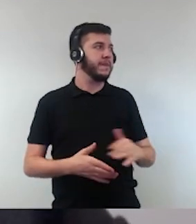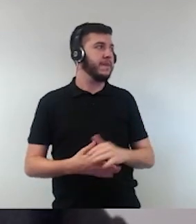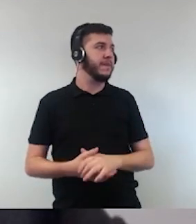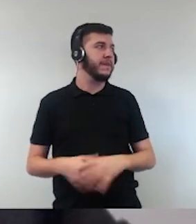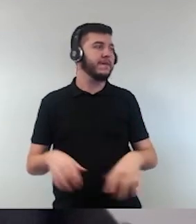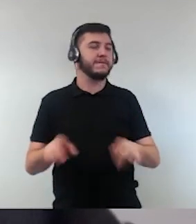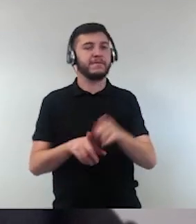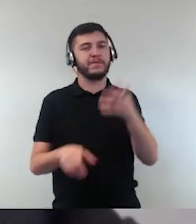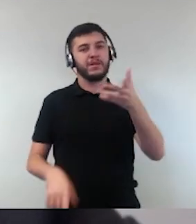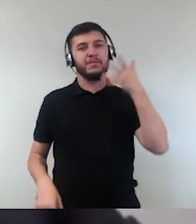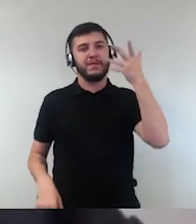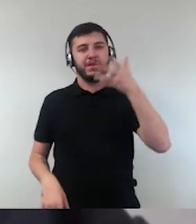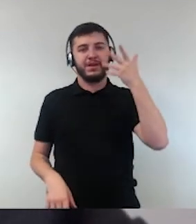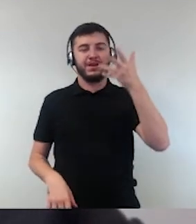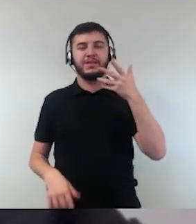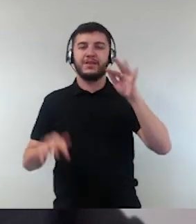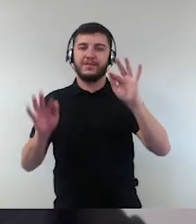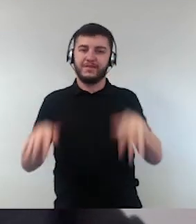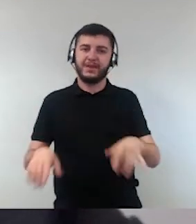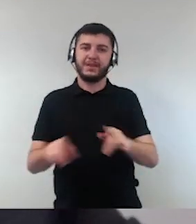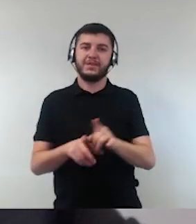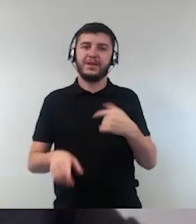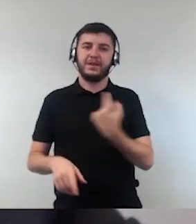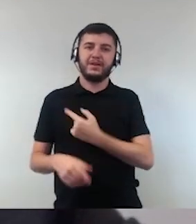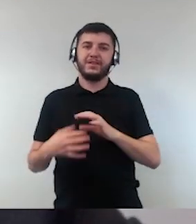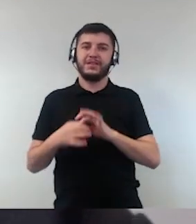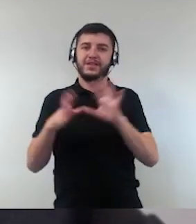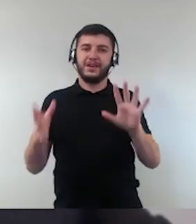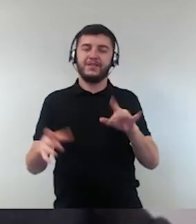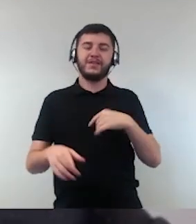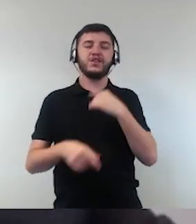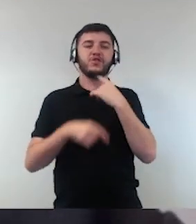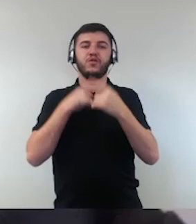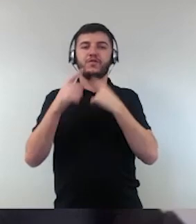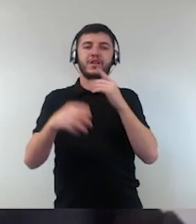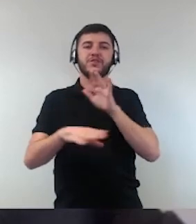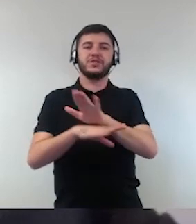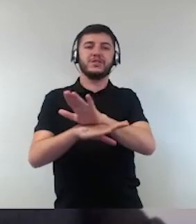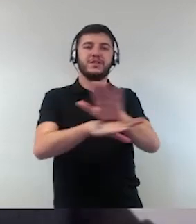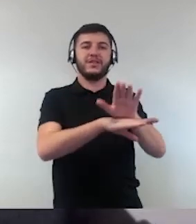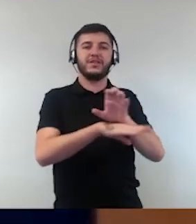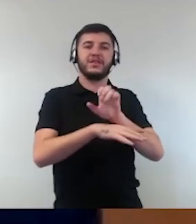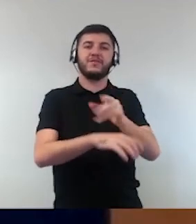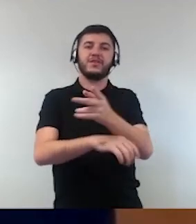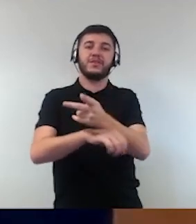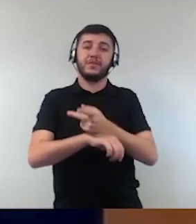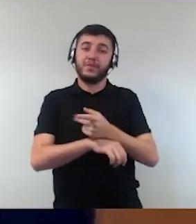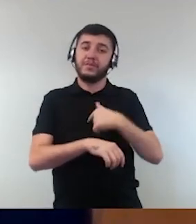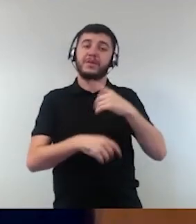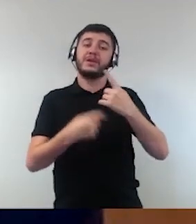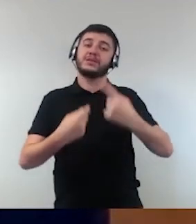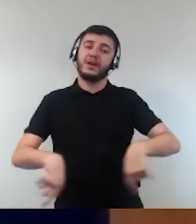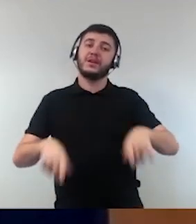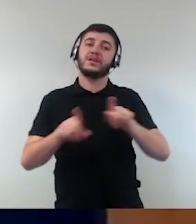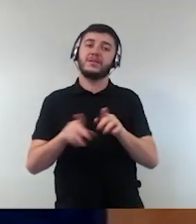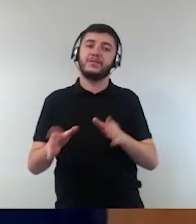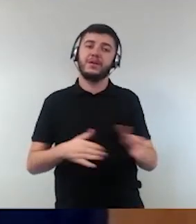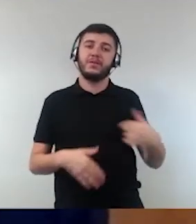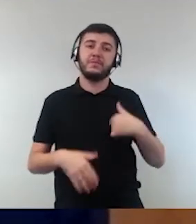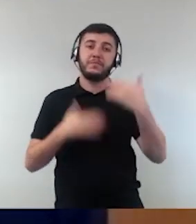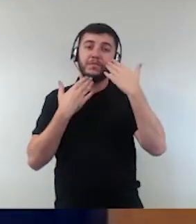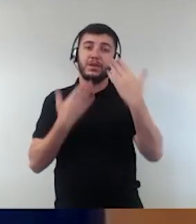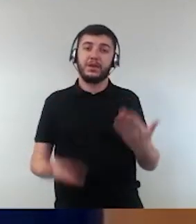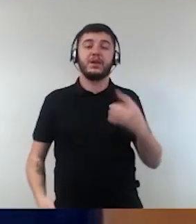a palestra e nos colocamos à disposição aí para o que precisarem. Obrigado, doutor Yuri. Eu acredito que